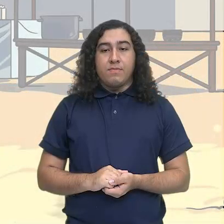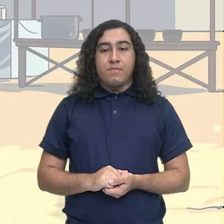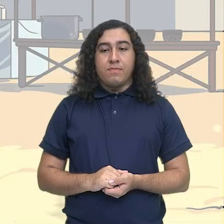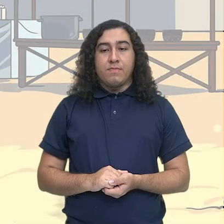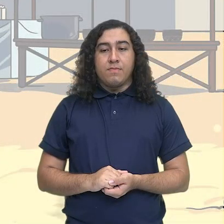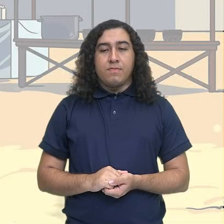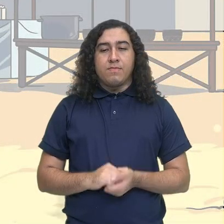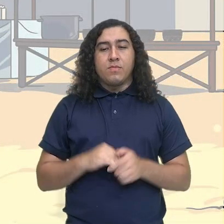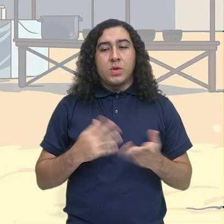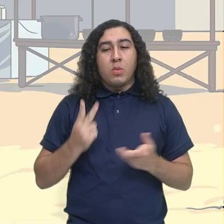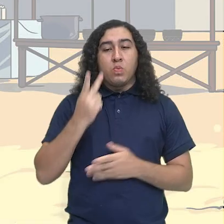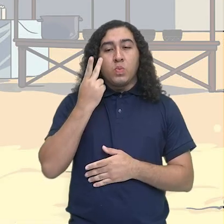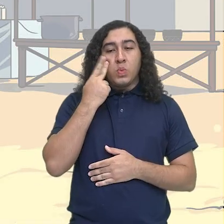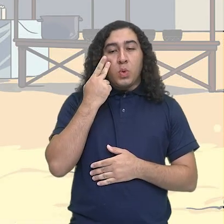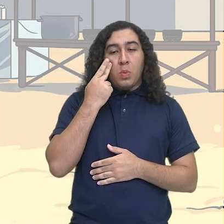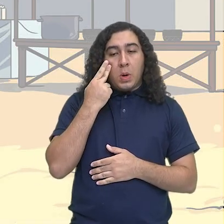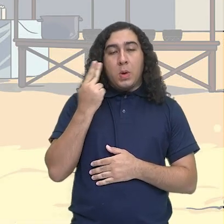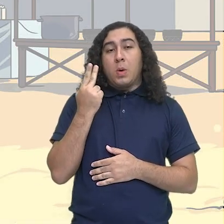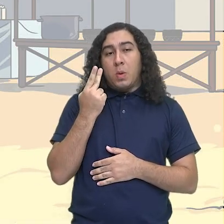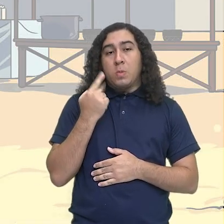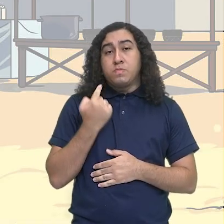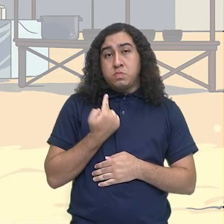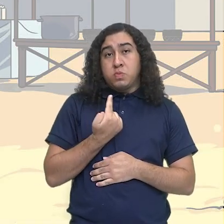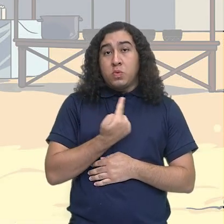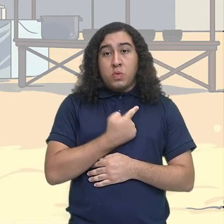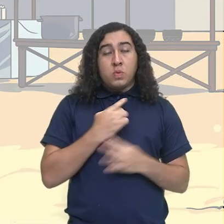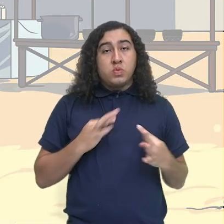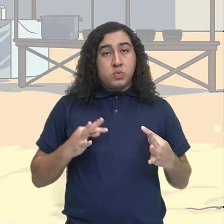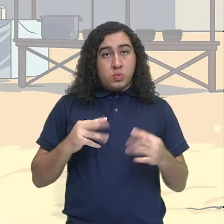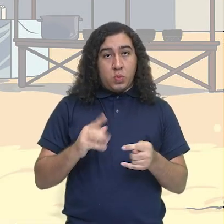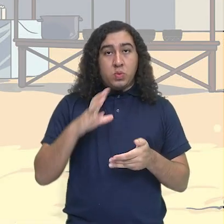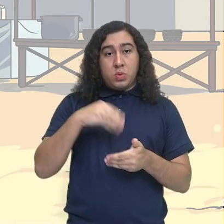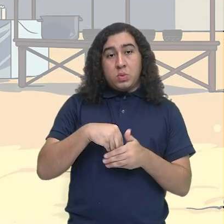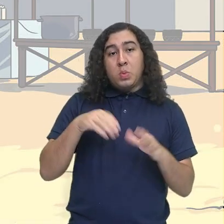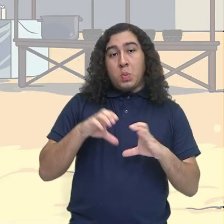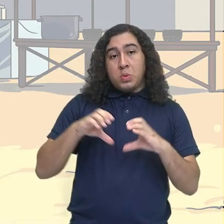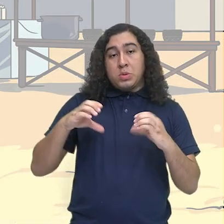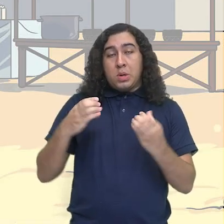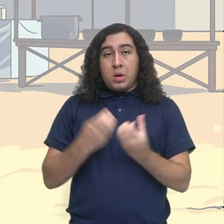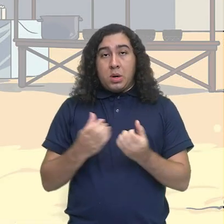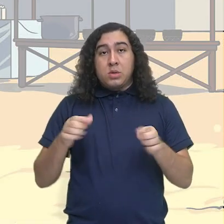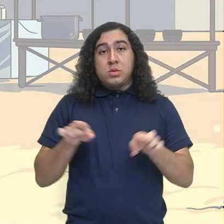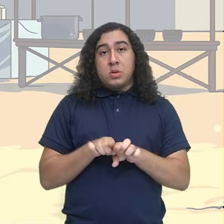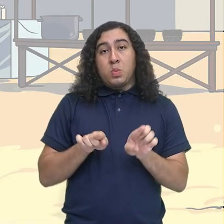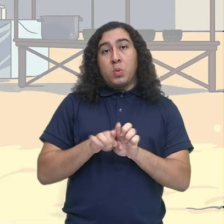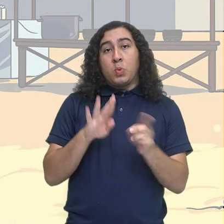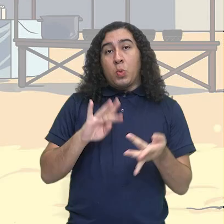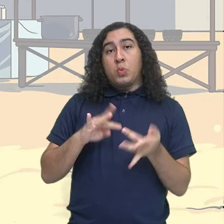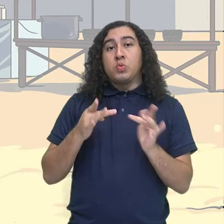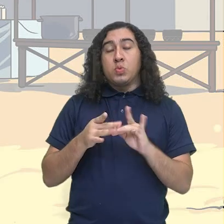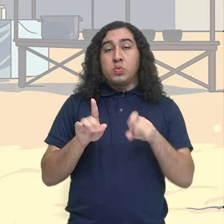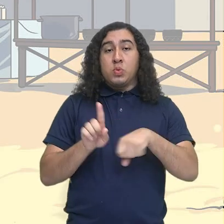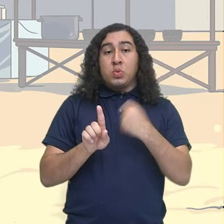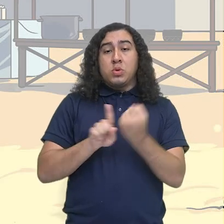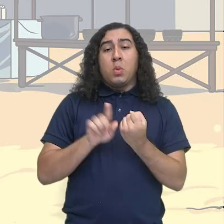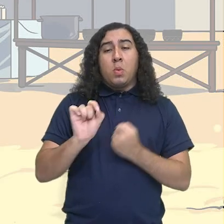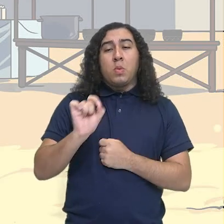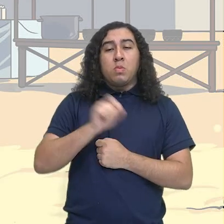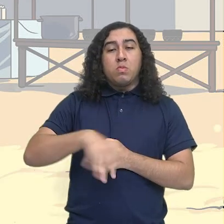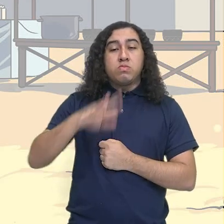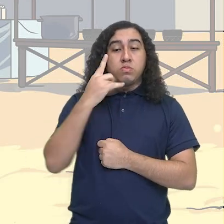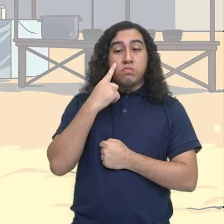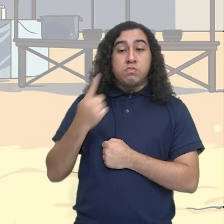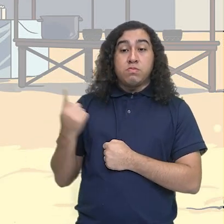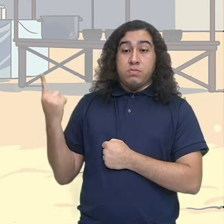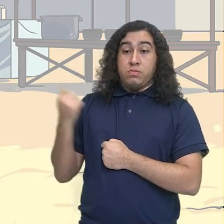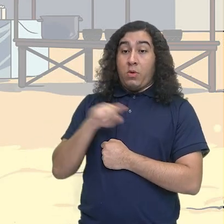É muito comum para todos nós, em nossas comunidades, nos nossos contextos sociais, este cenário,